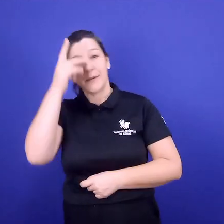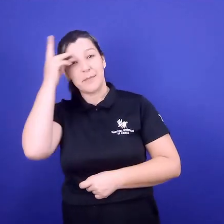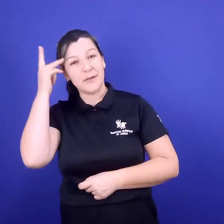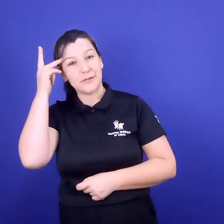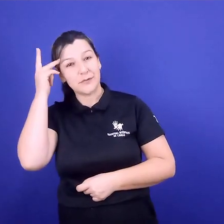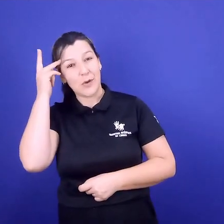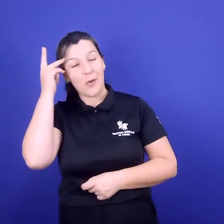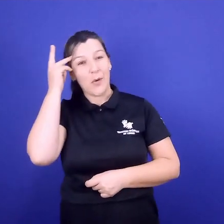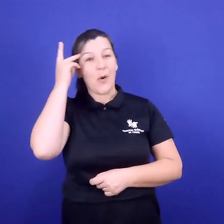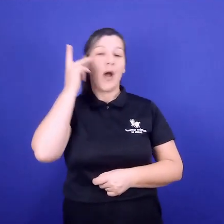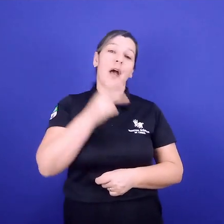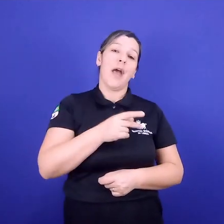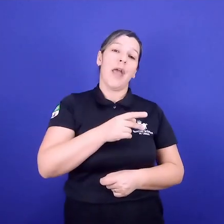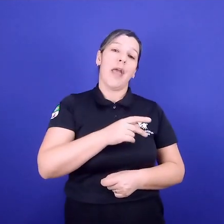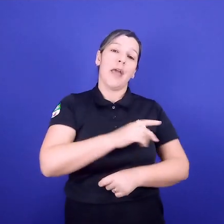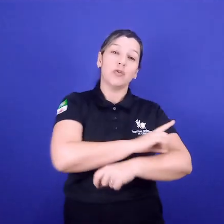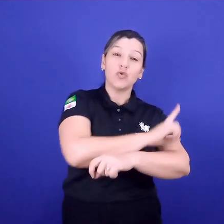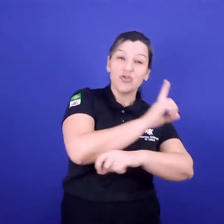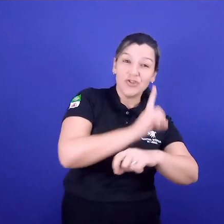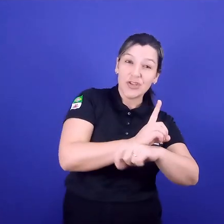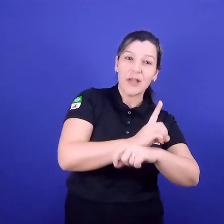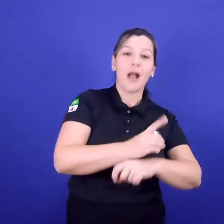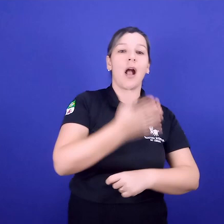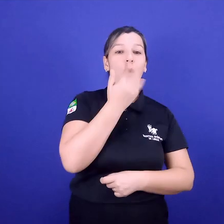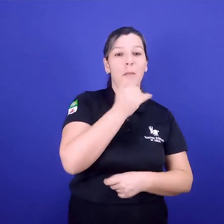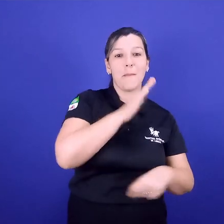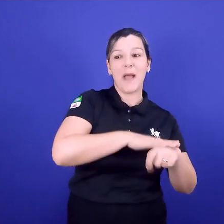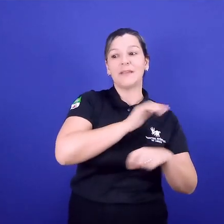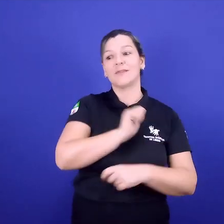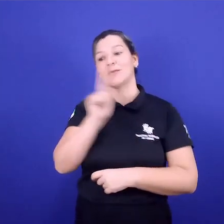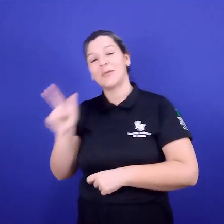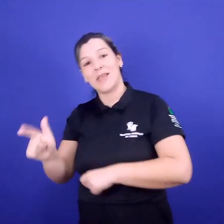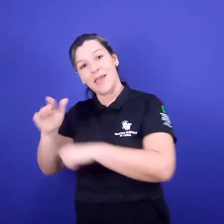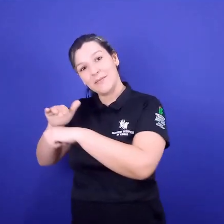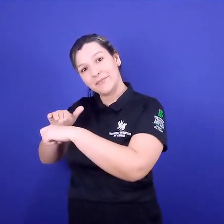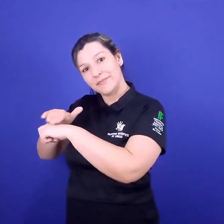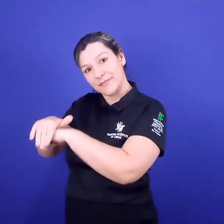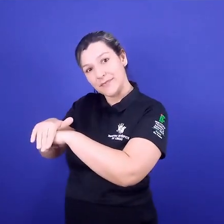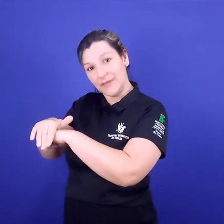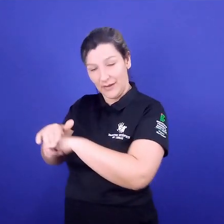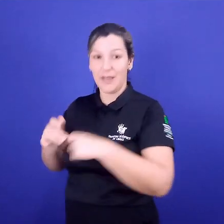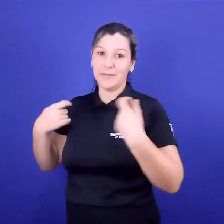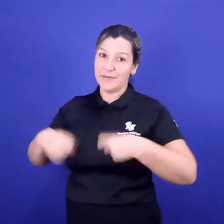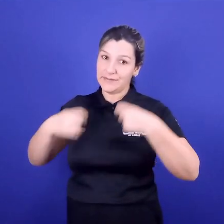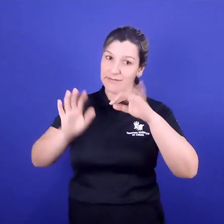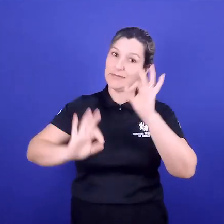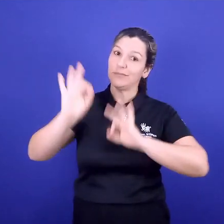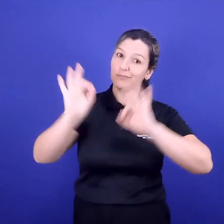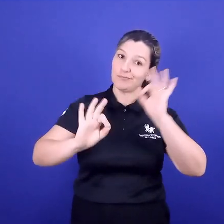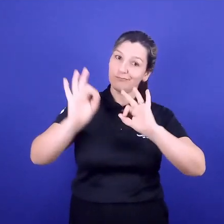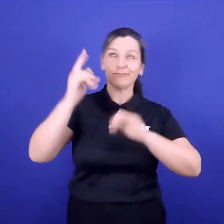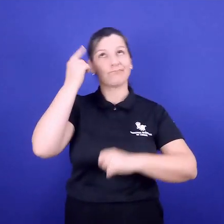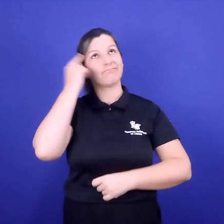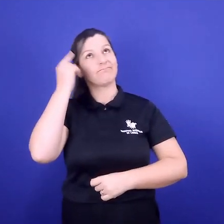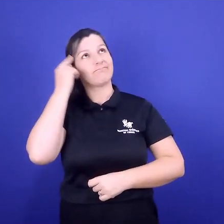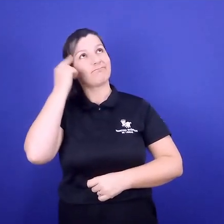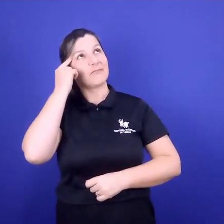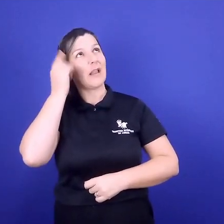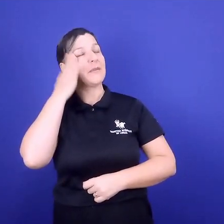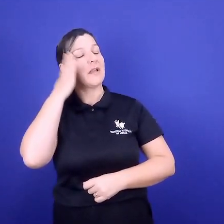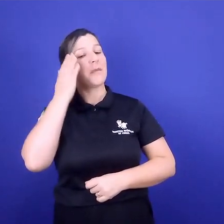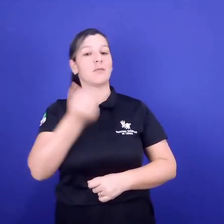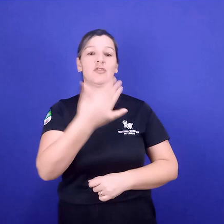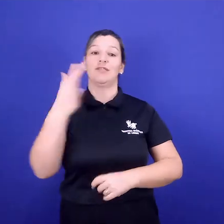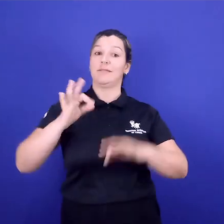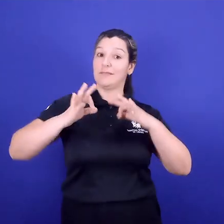pessoas comem mais em eventos diurnos do que em eventos noturnos. Então, esses quesitos podem fazer com que